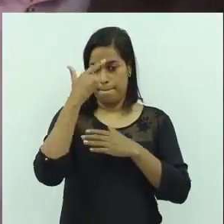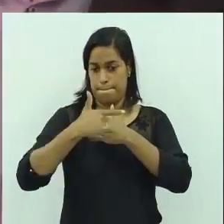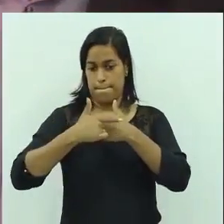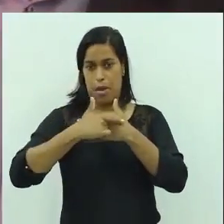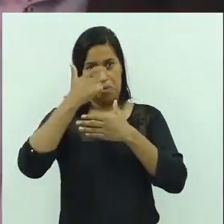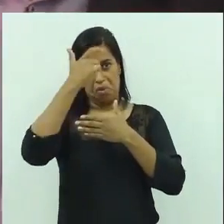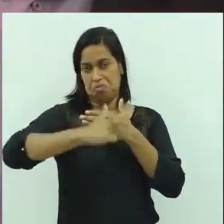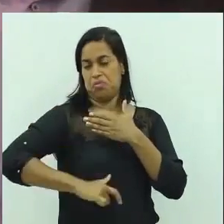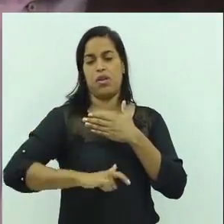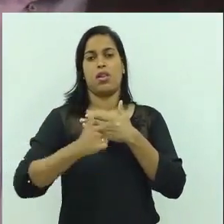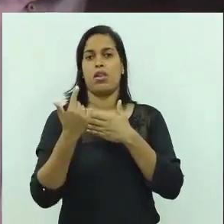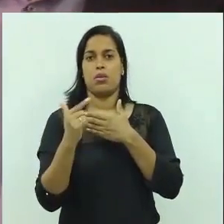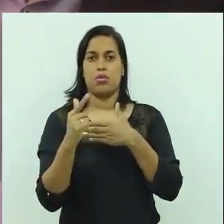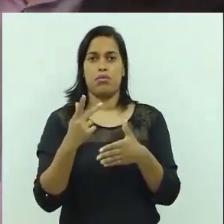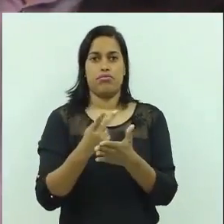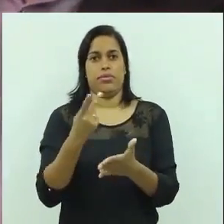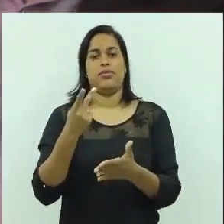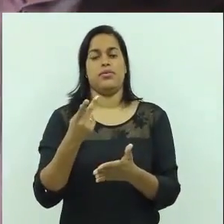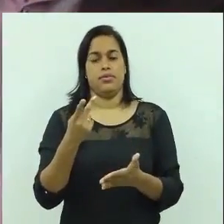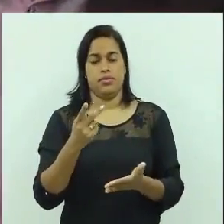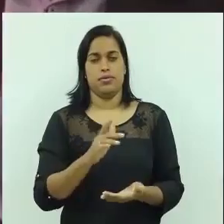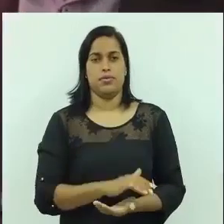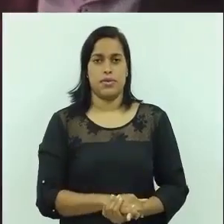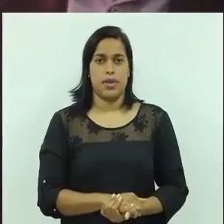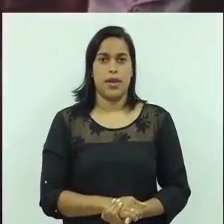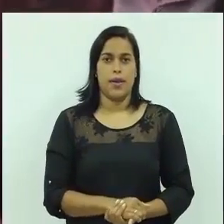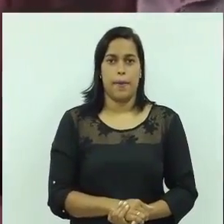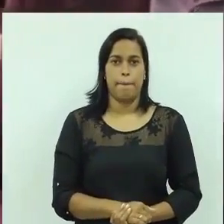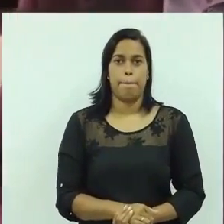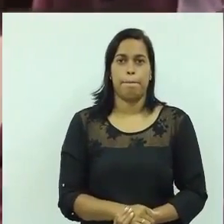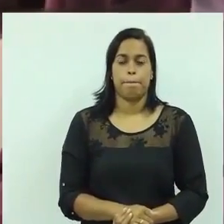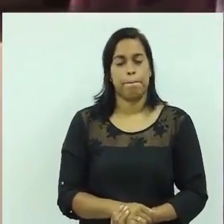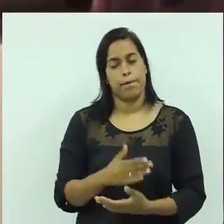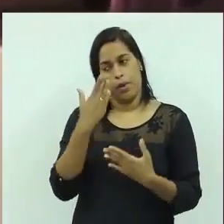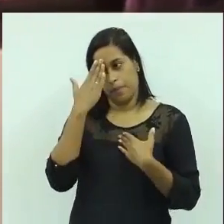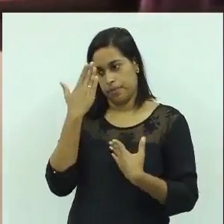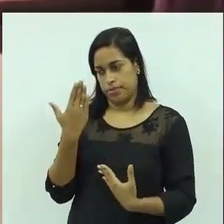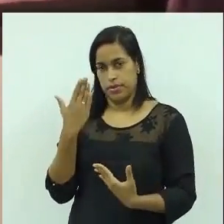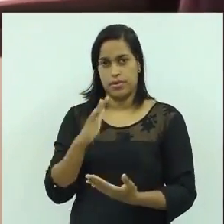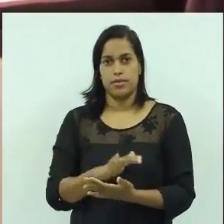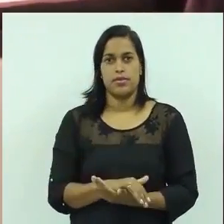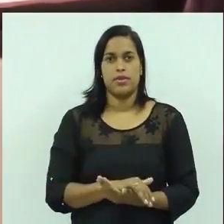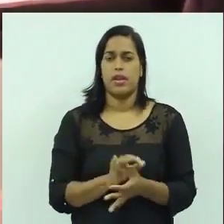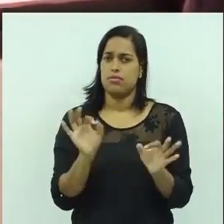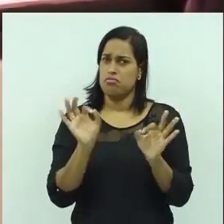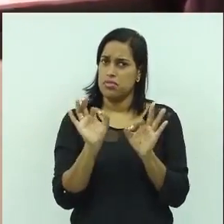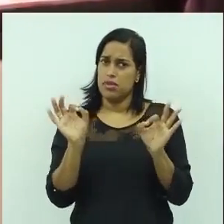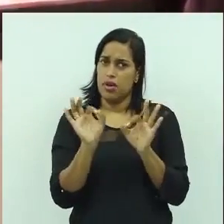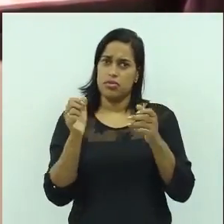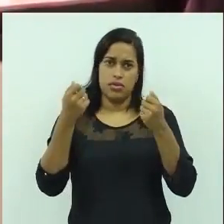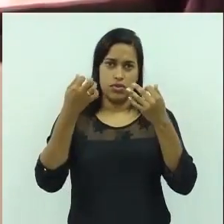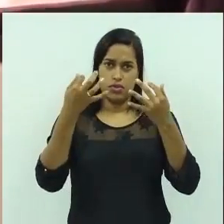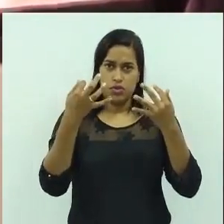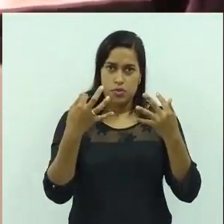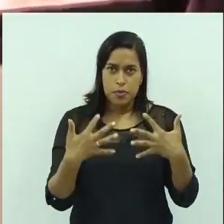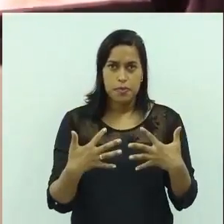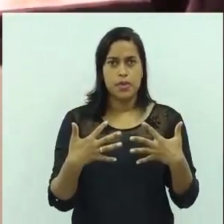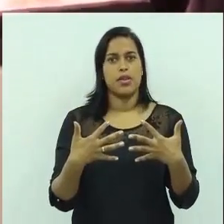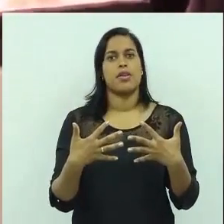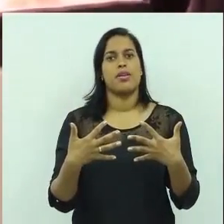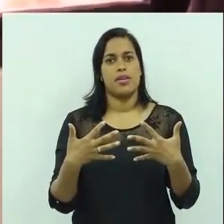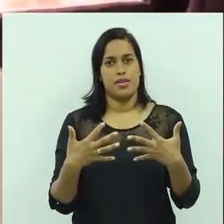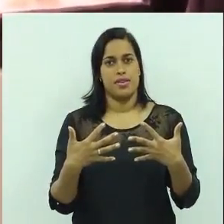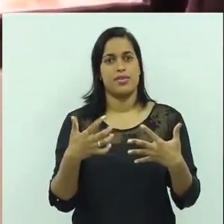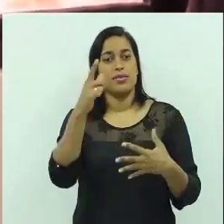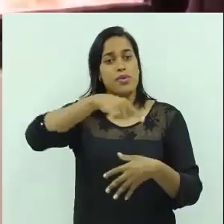que não corresponde à realidade. Muito bom, Alexandre, muito obrigada. Está sendo esclarecedor, eu acho que por demais, e os